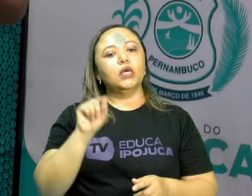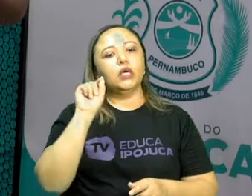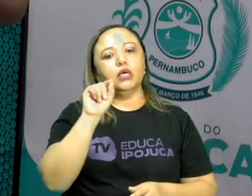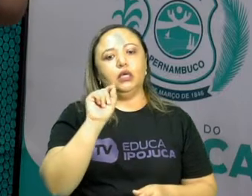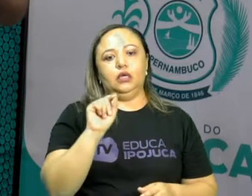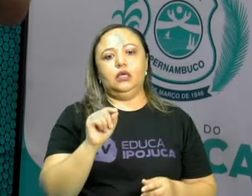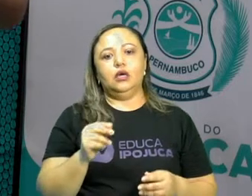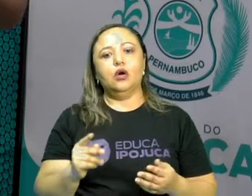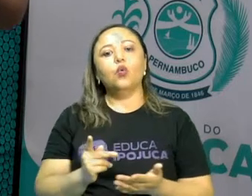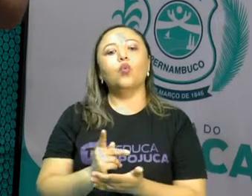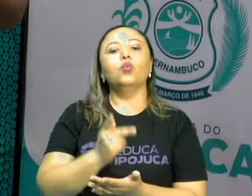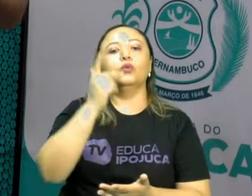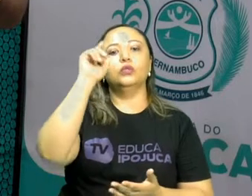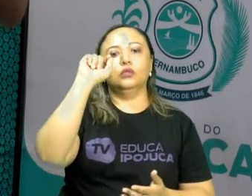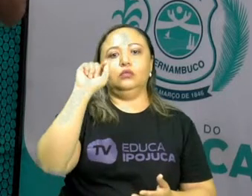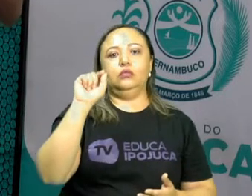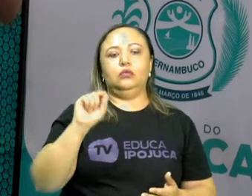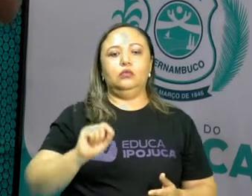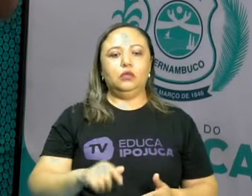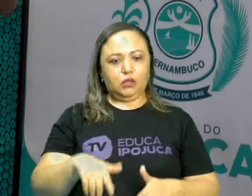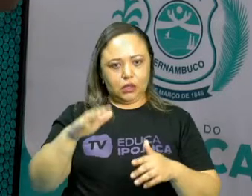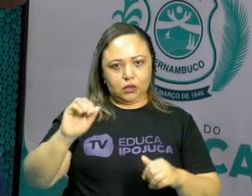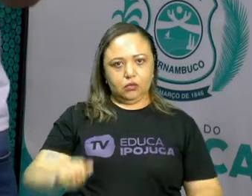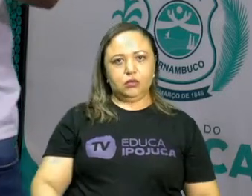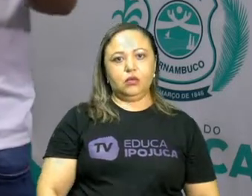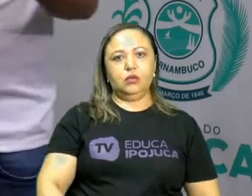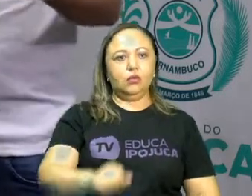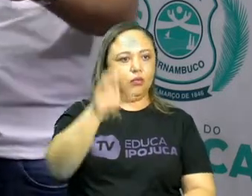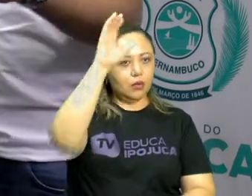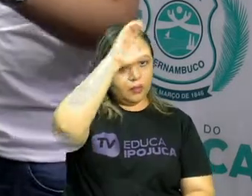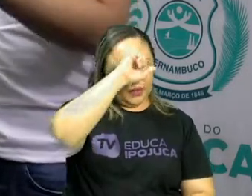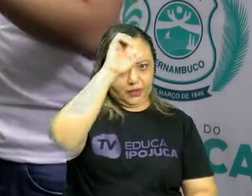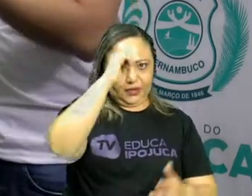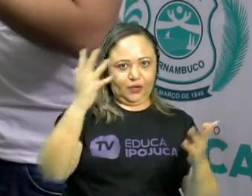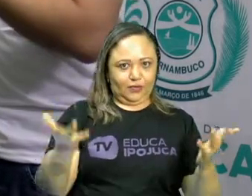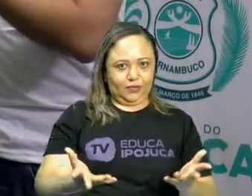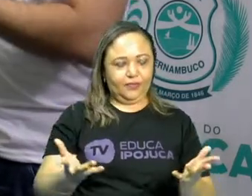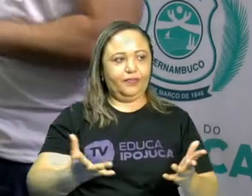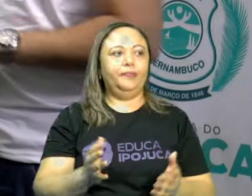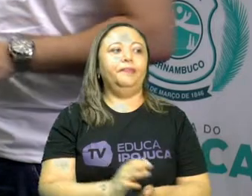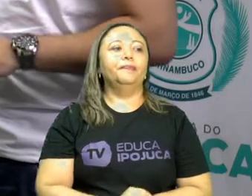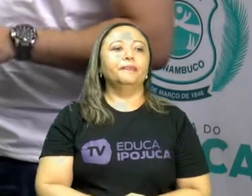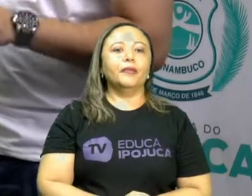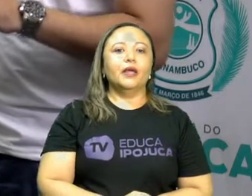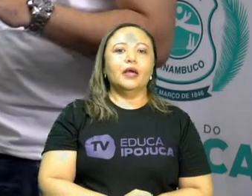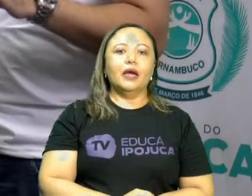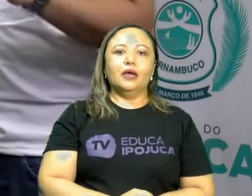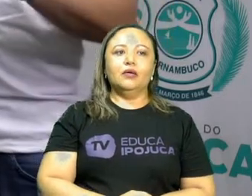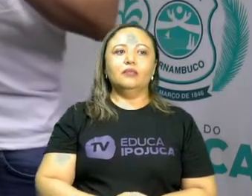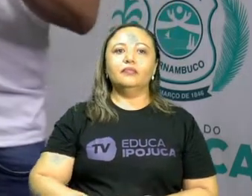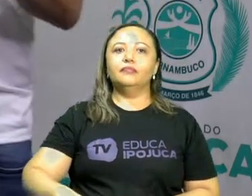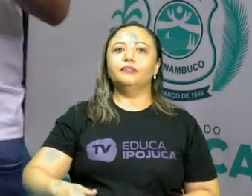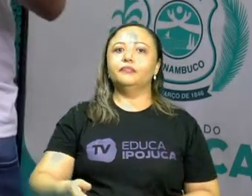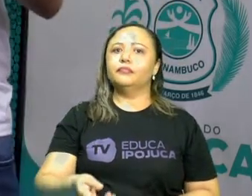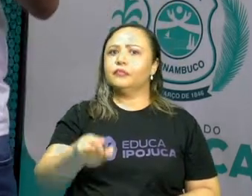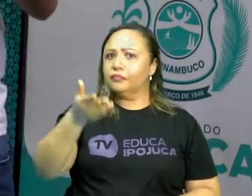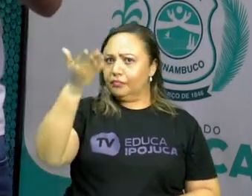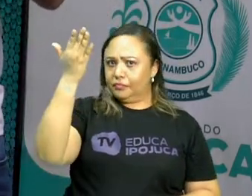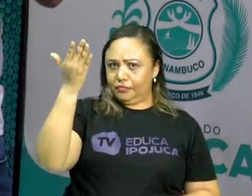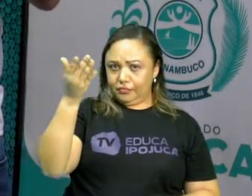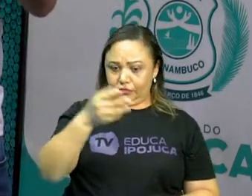então são bons para aula vamos lá então vamos lá acho pé